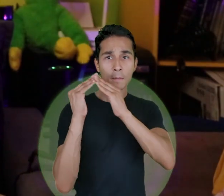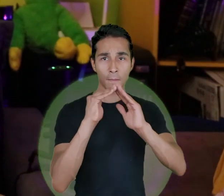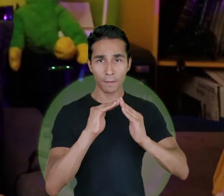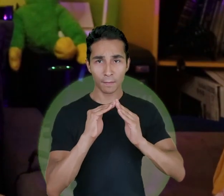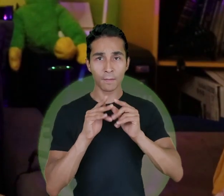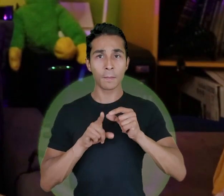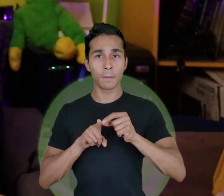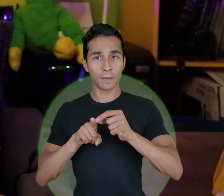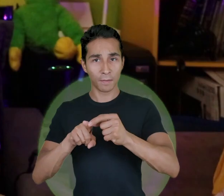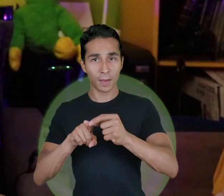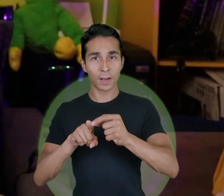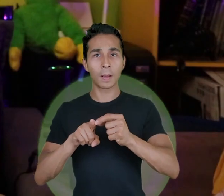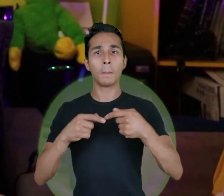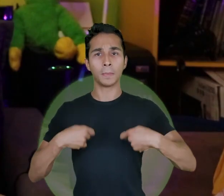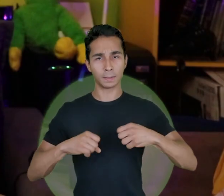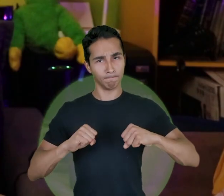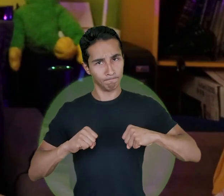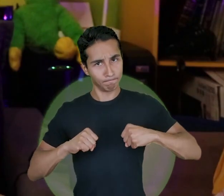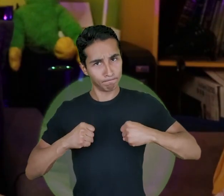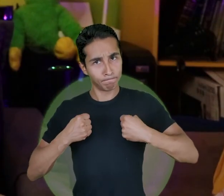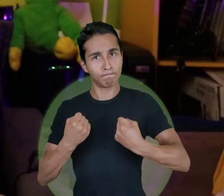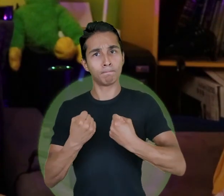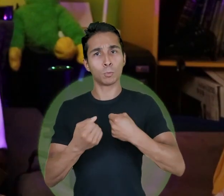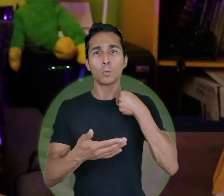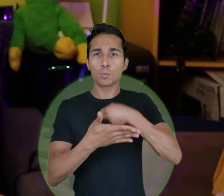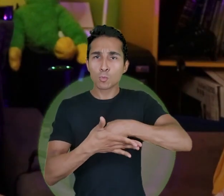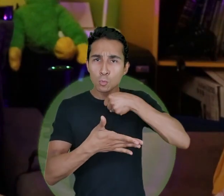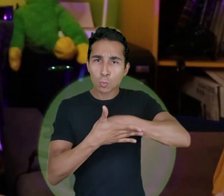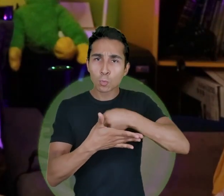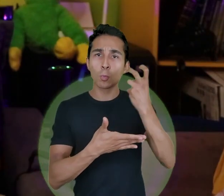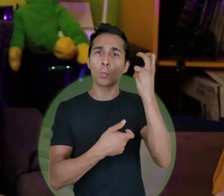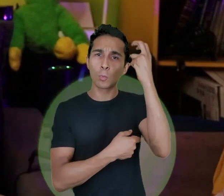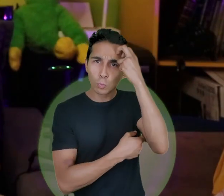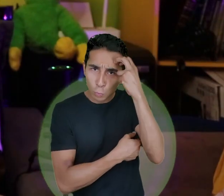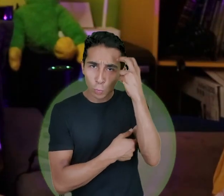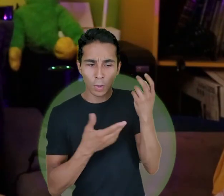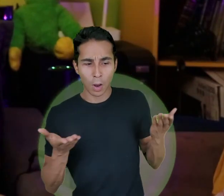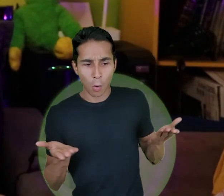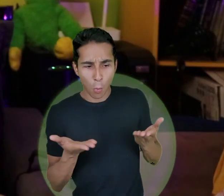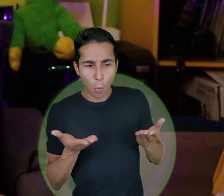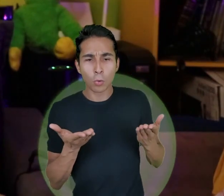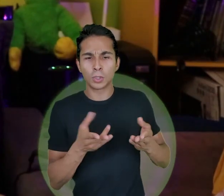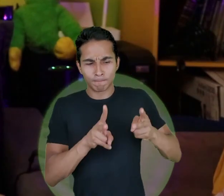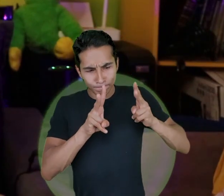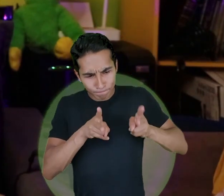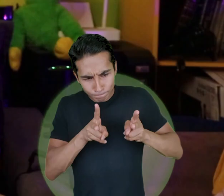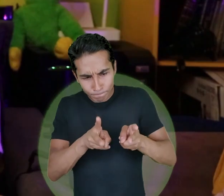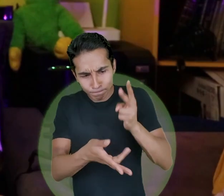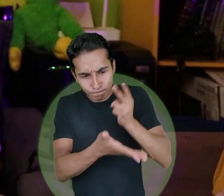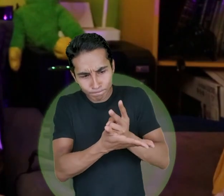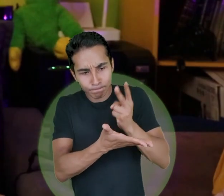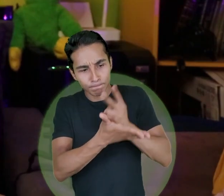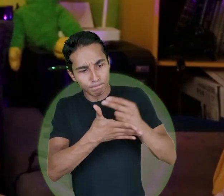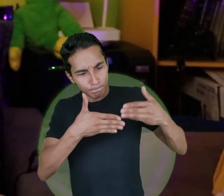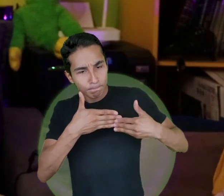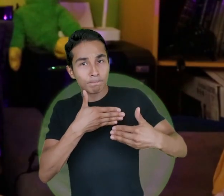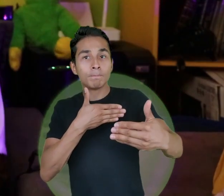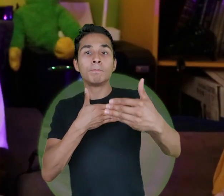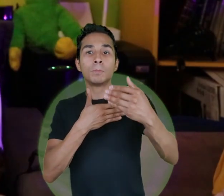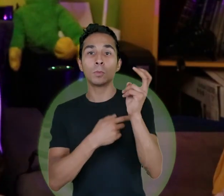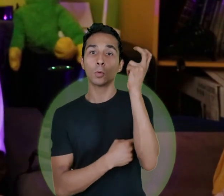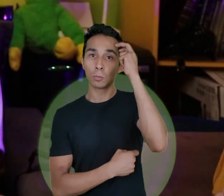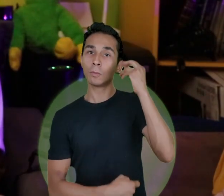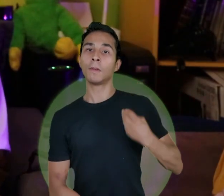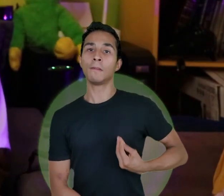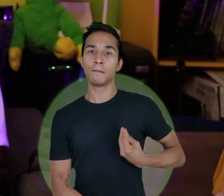representantes periféricos, é não deixar que essa cultura que acontece no hoje, no agora, ela se perca. Porque a cultura, ela está acontecendo, ela